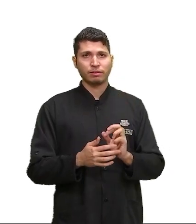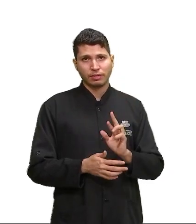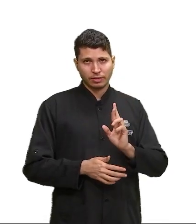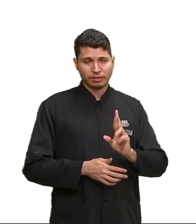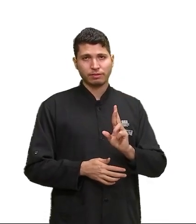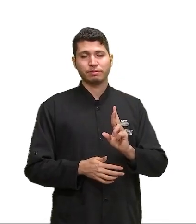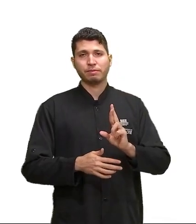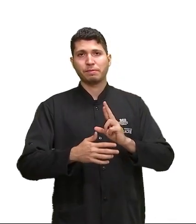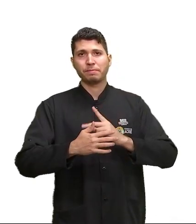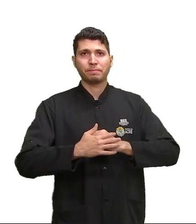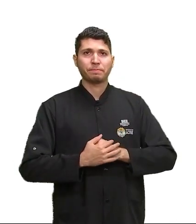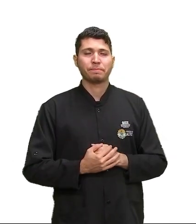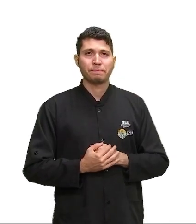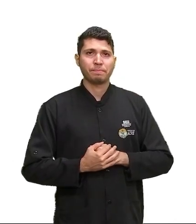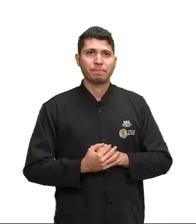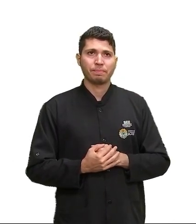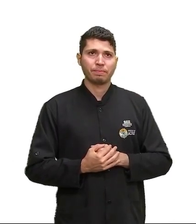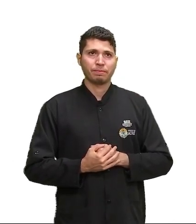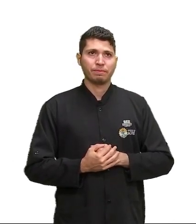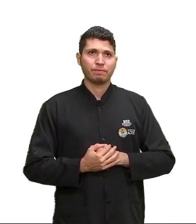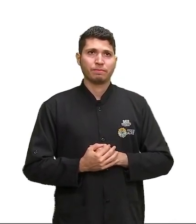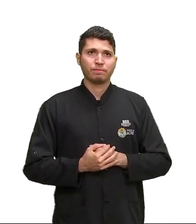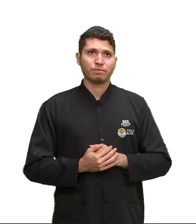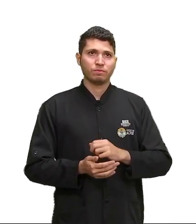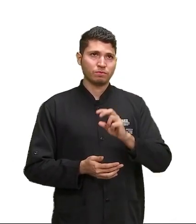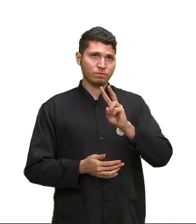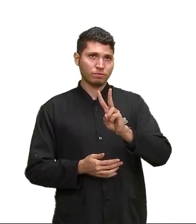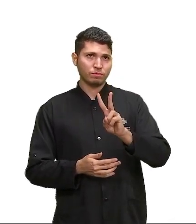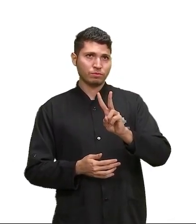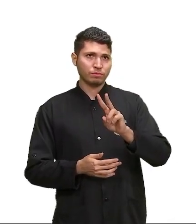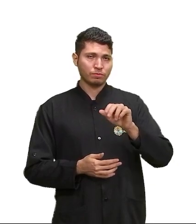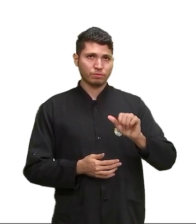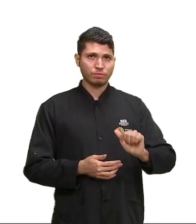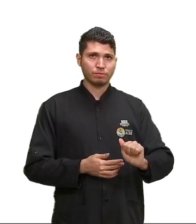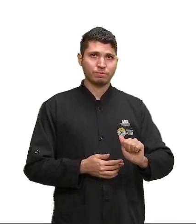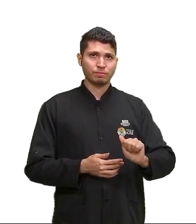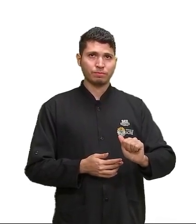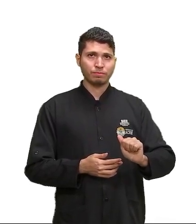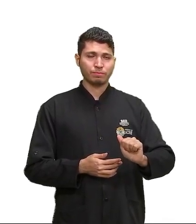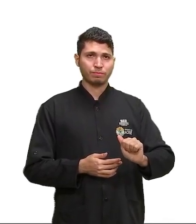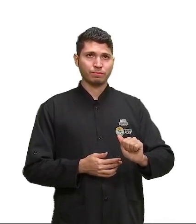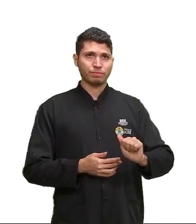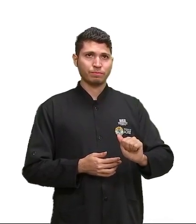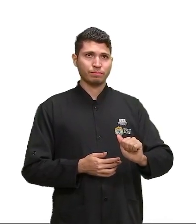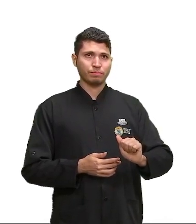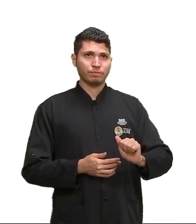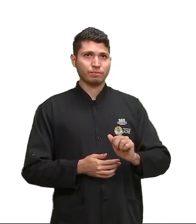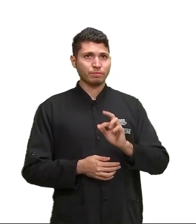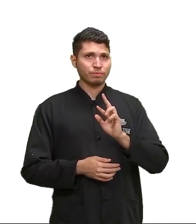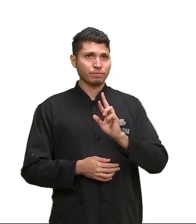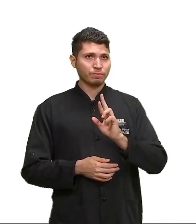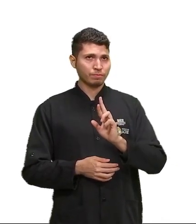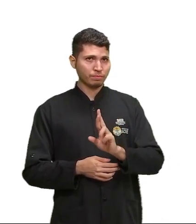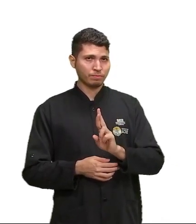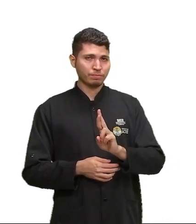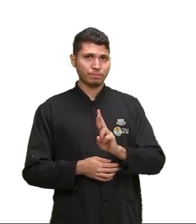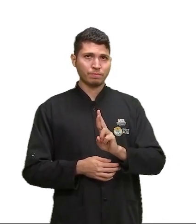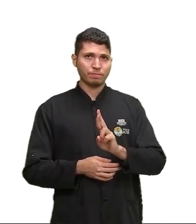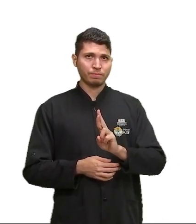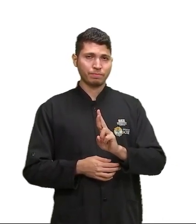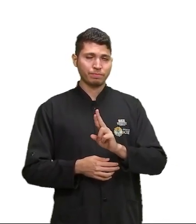que está representado por esse símbolo, e de um amperímetro A, e de uma resistência teste